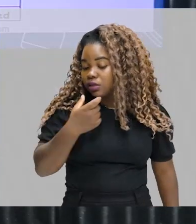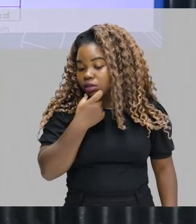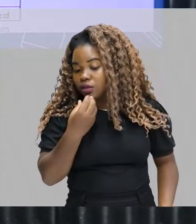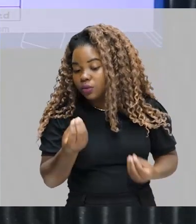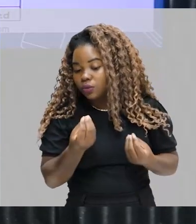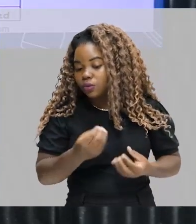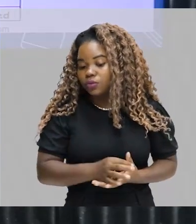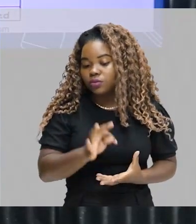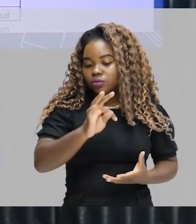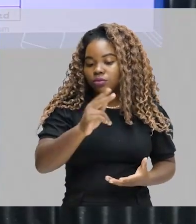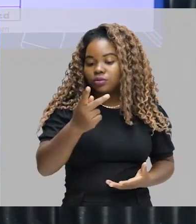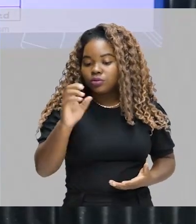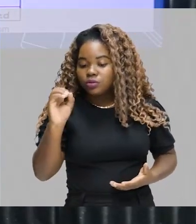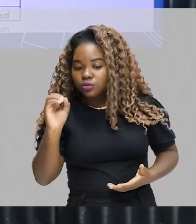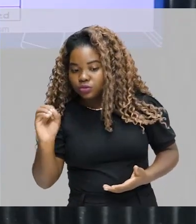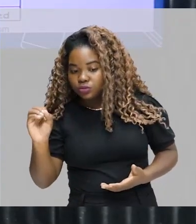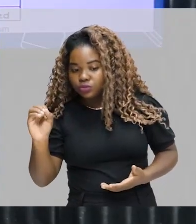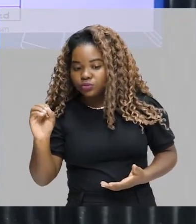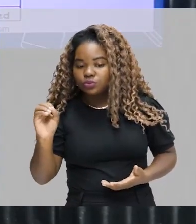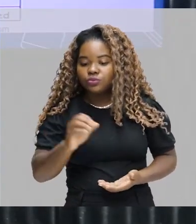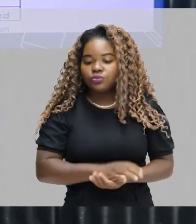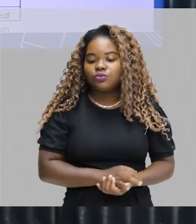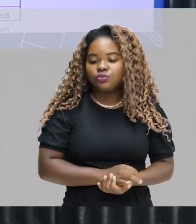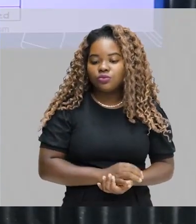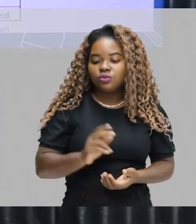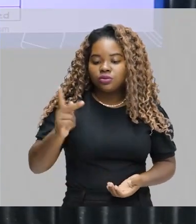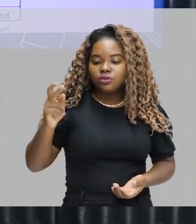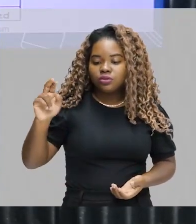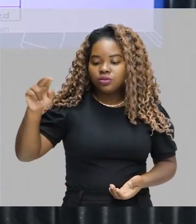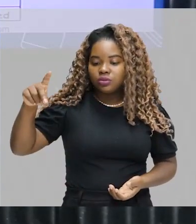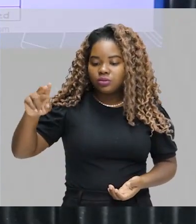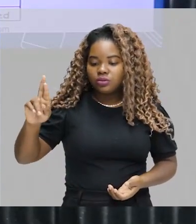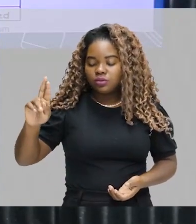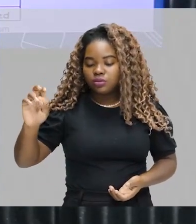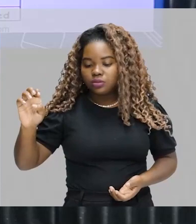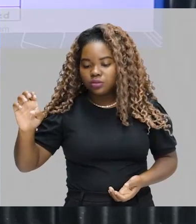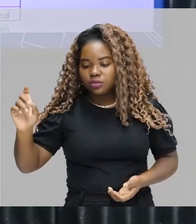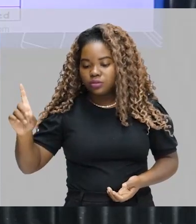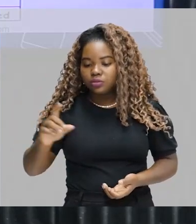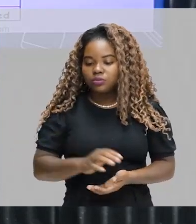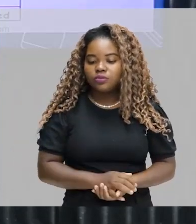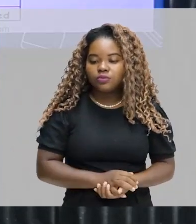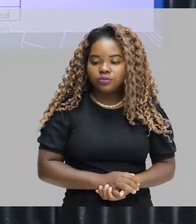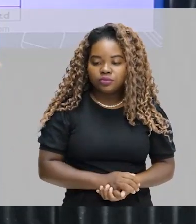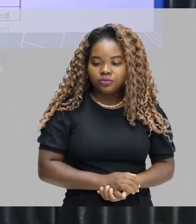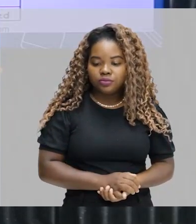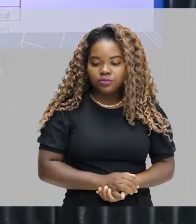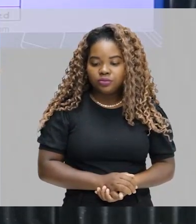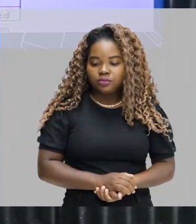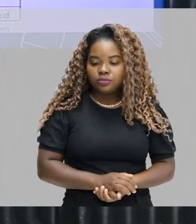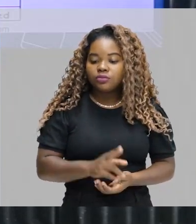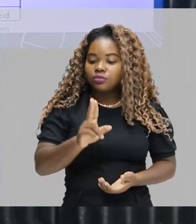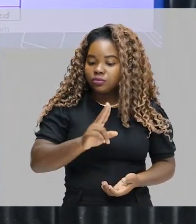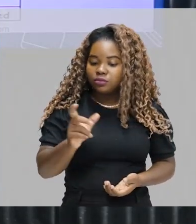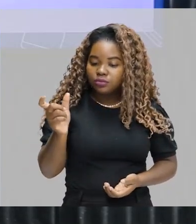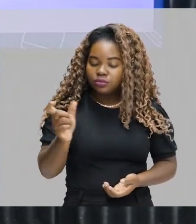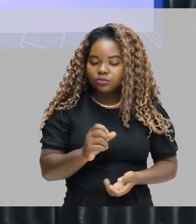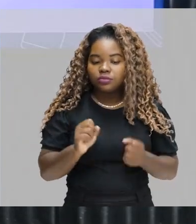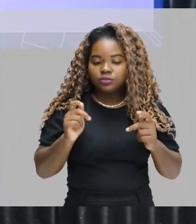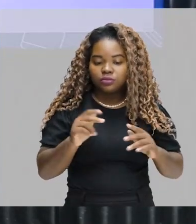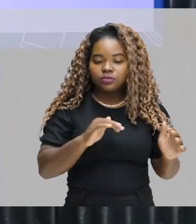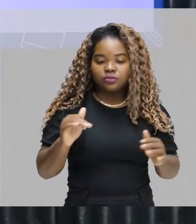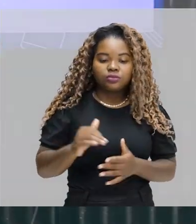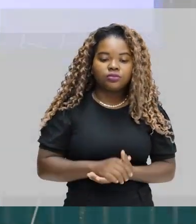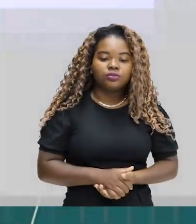inglês, 200, 500, 500. Então, você usa essa palavrinha aqui.